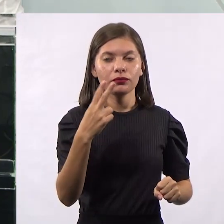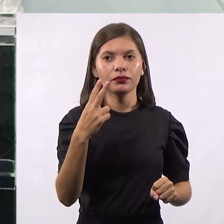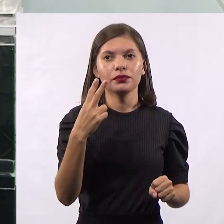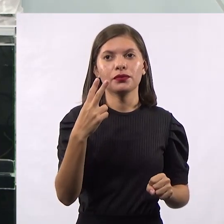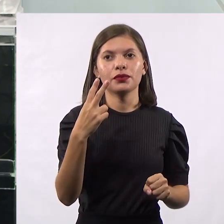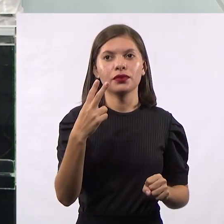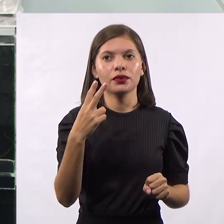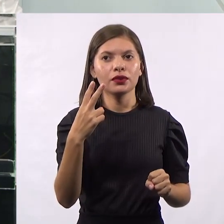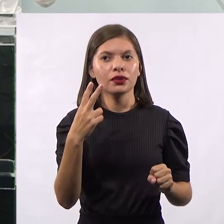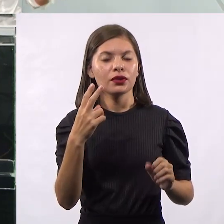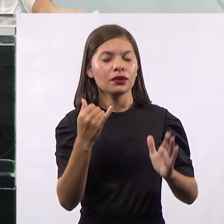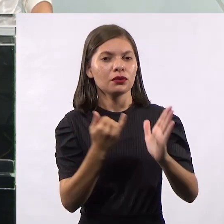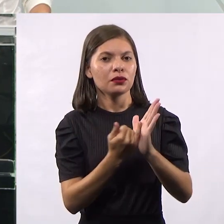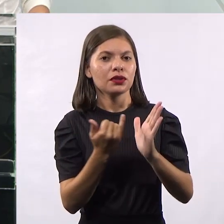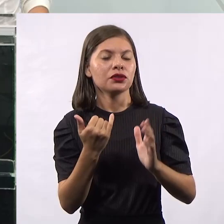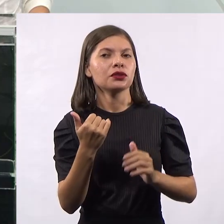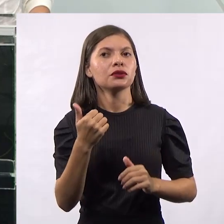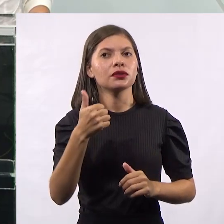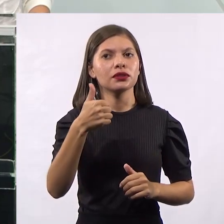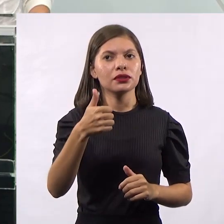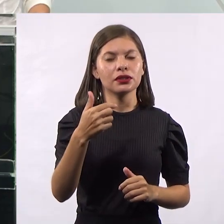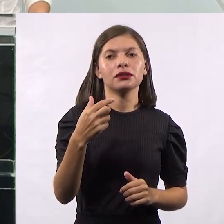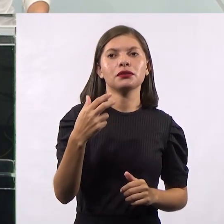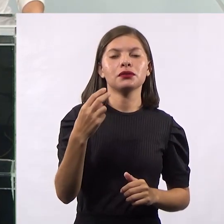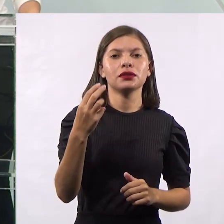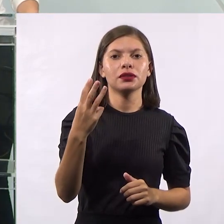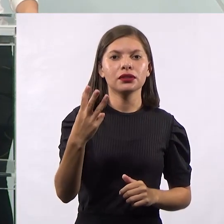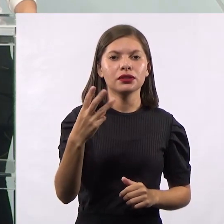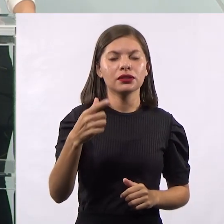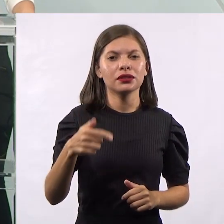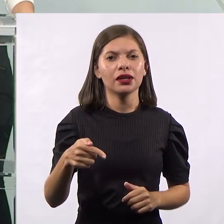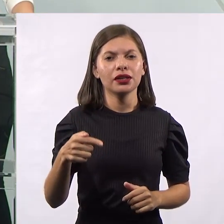artigo 137, tem as hipóteses